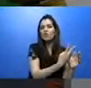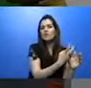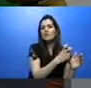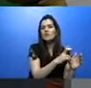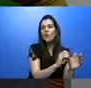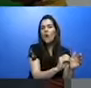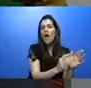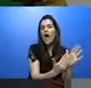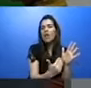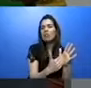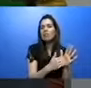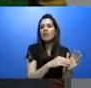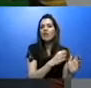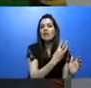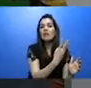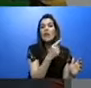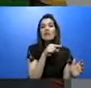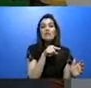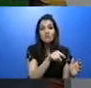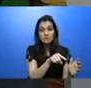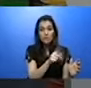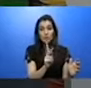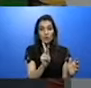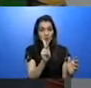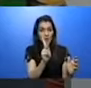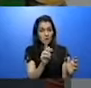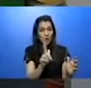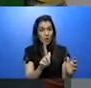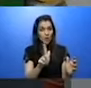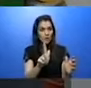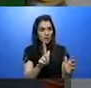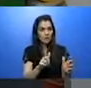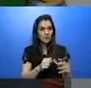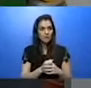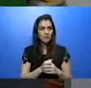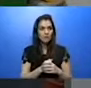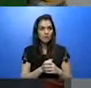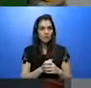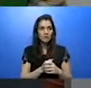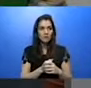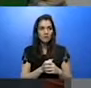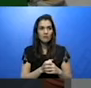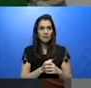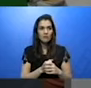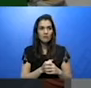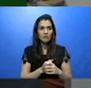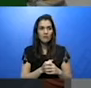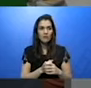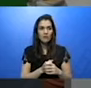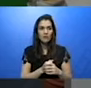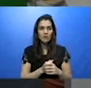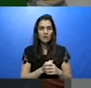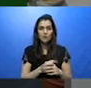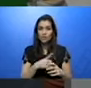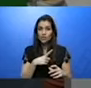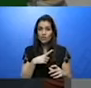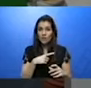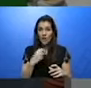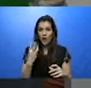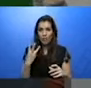de 250 quilos? Porque se tiver 30 quilos, coloca aqui, nem vai marcar nenhuma medida, nenhum peso, porque ela é uma